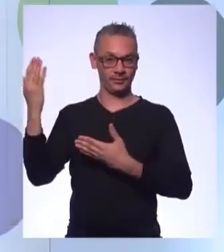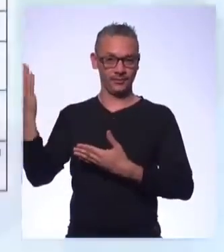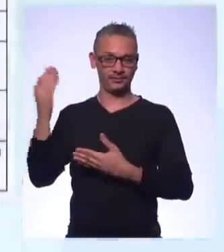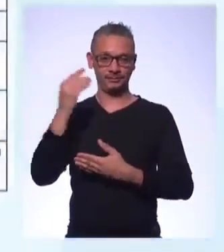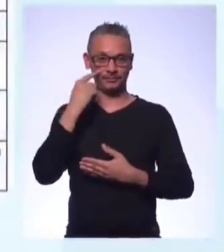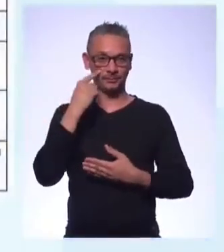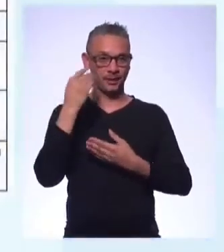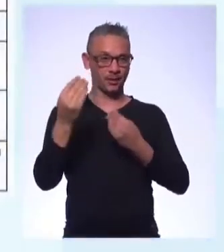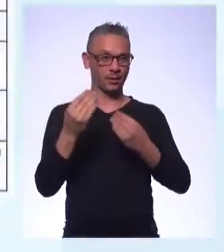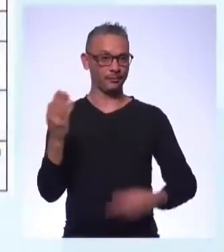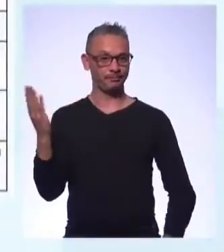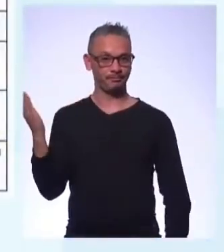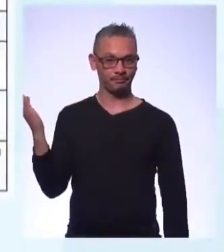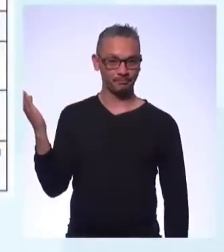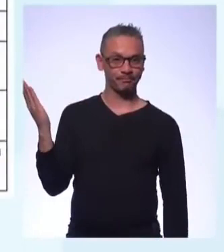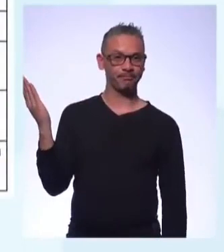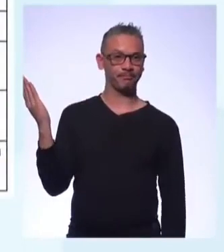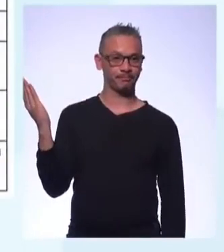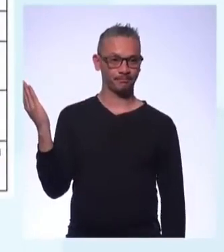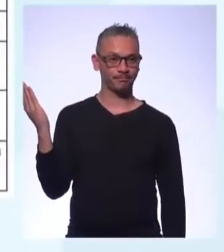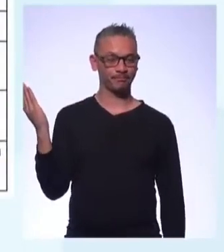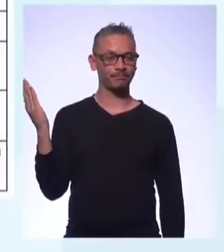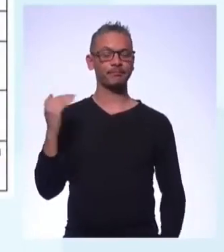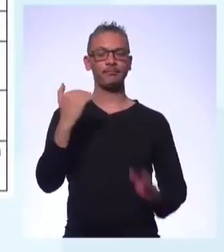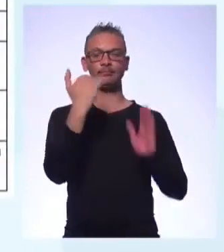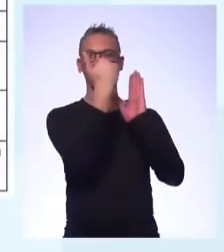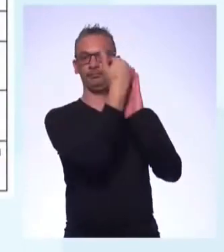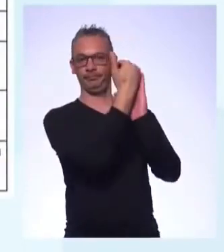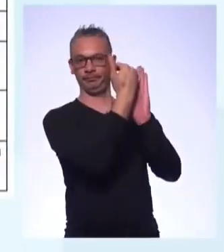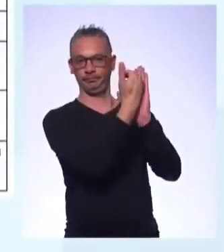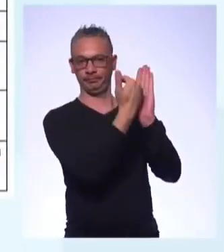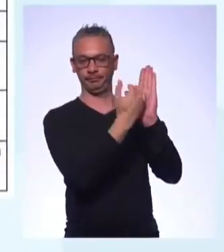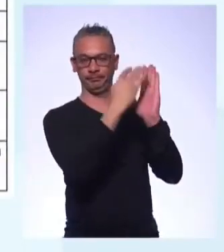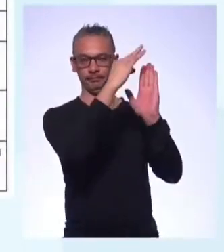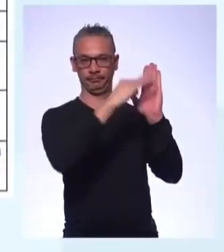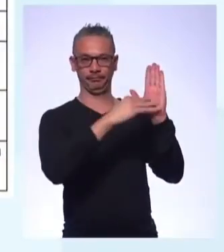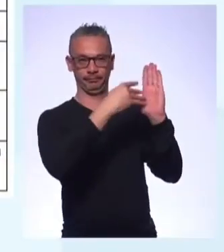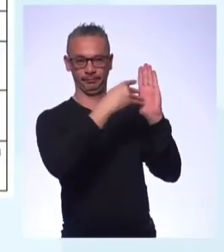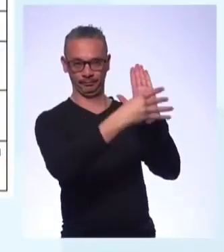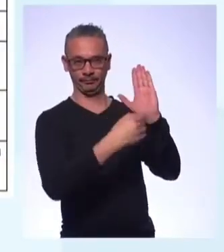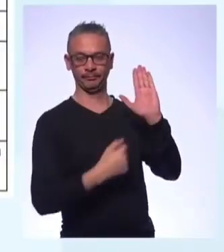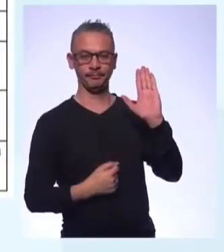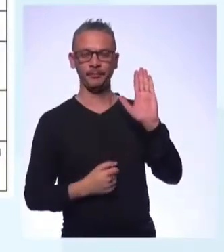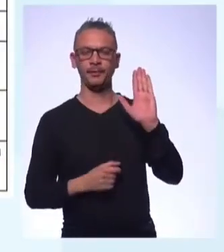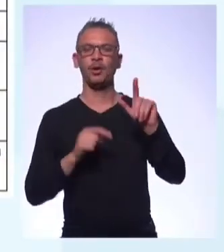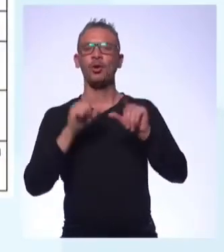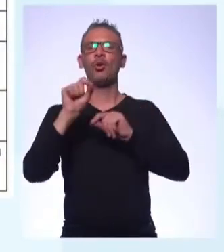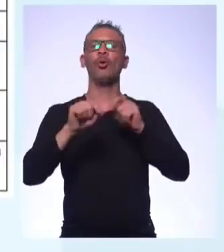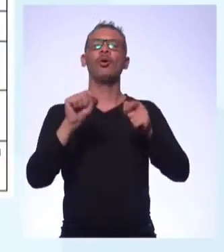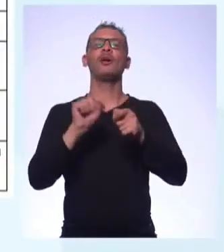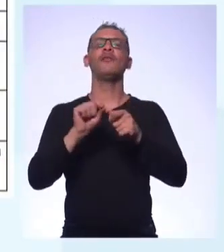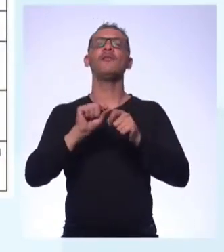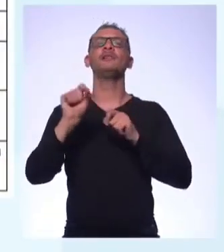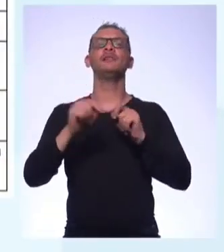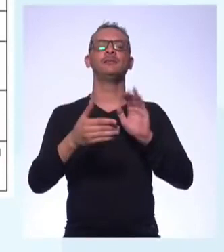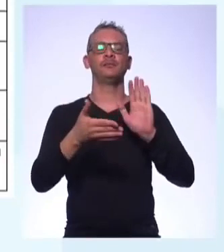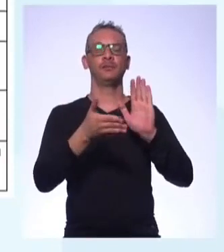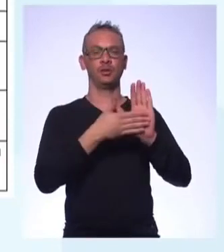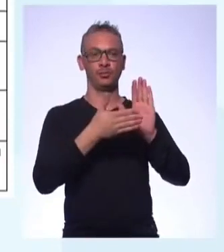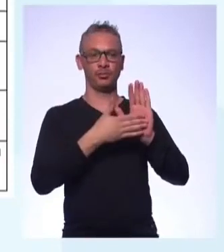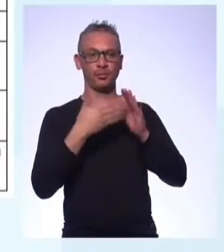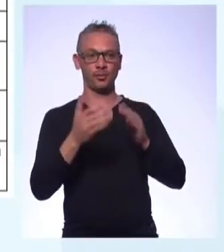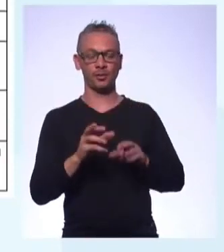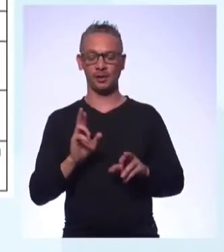que é o material que vocês vão receber. Tem toda uma tabelinha, e aí tem ali o que fazer são as proposições que o texto dá. E